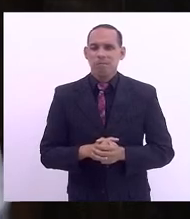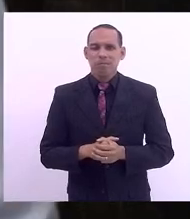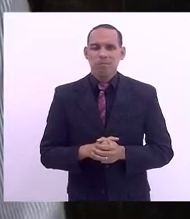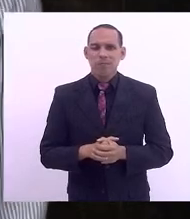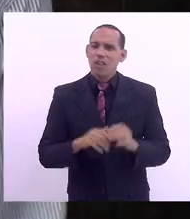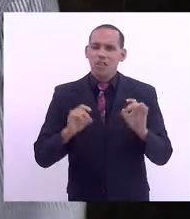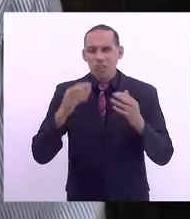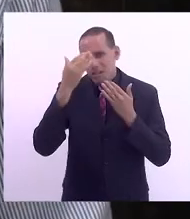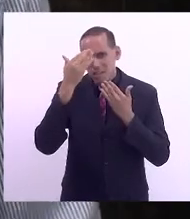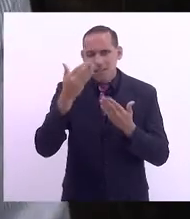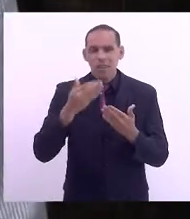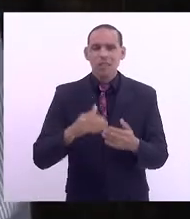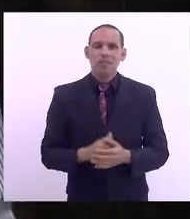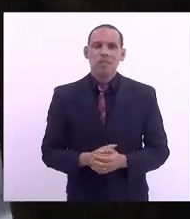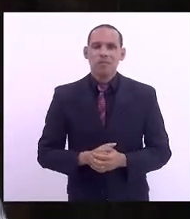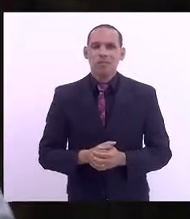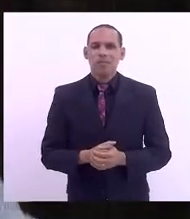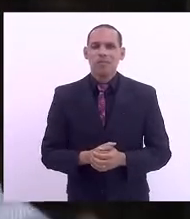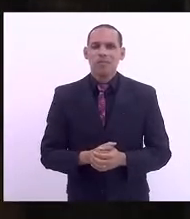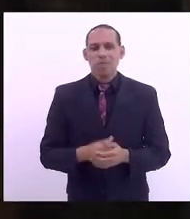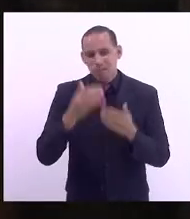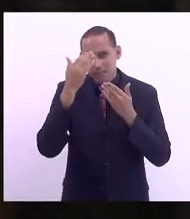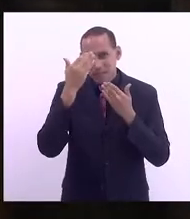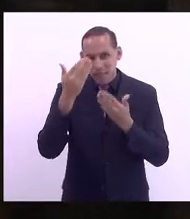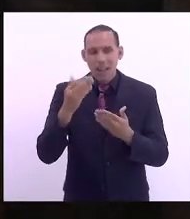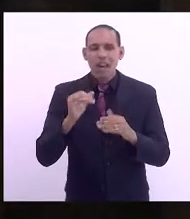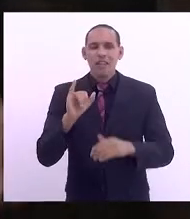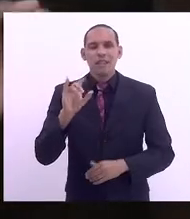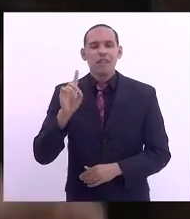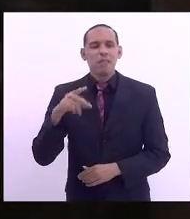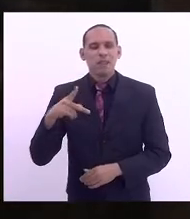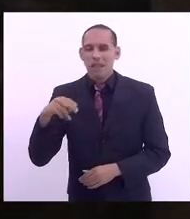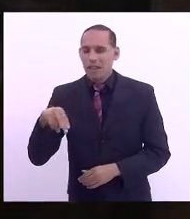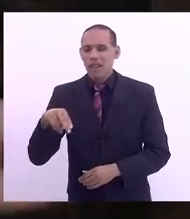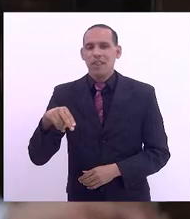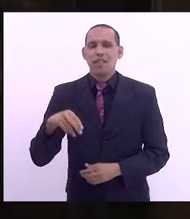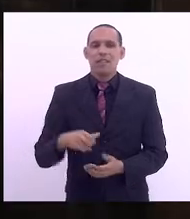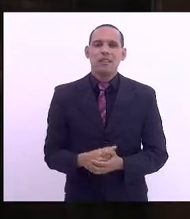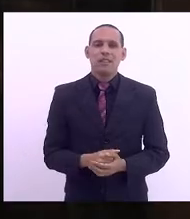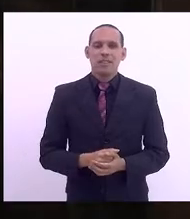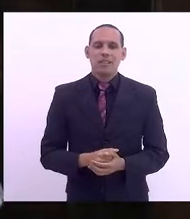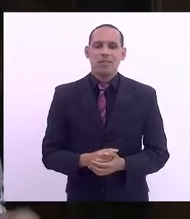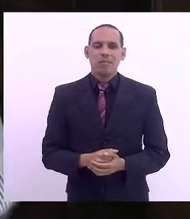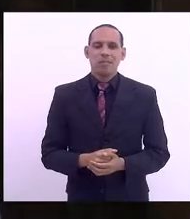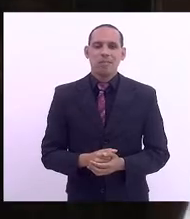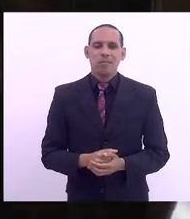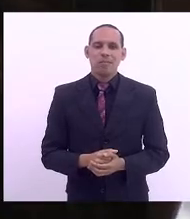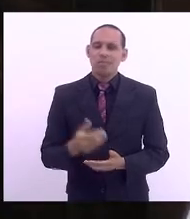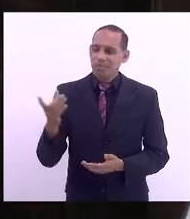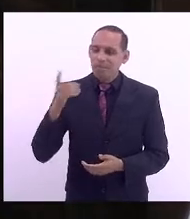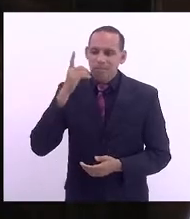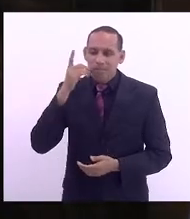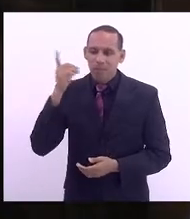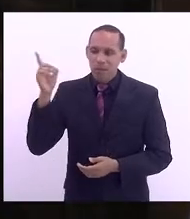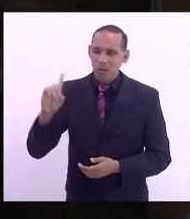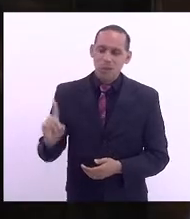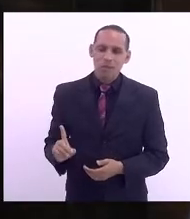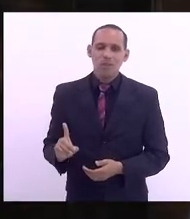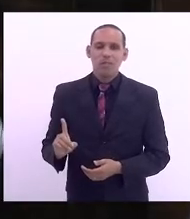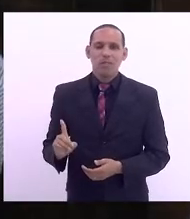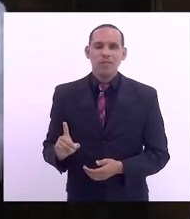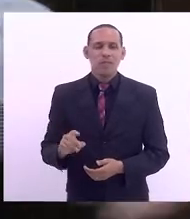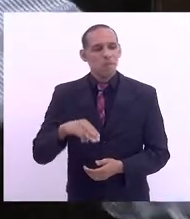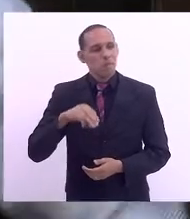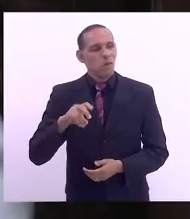Só tenho a agradecer. Tá? Muito obrigado, Instituto DPN. Muito obrigado, a deputada Dani Monteiro,